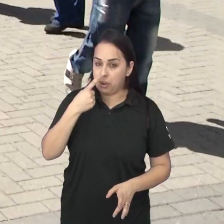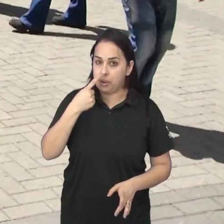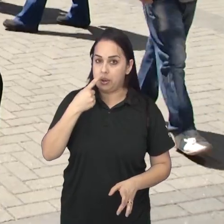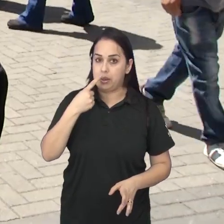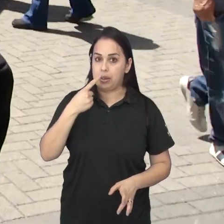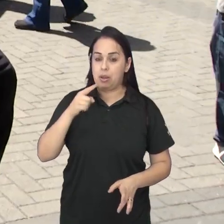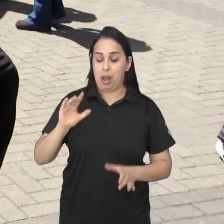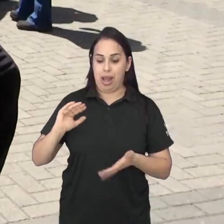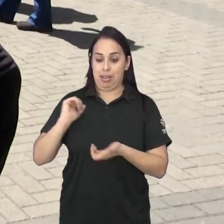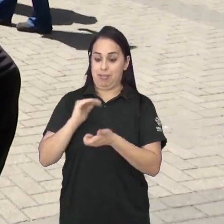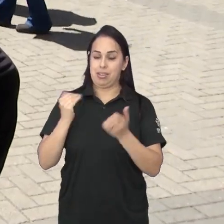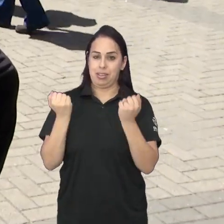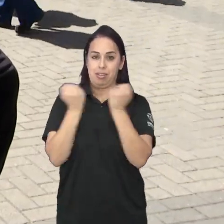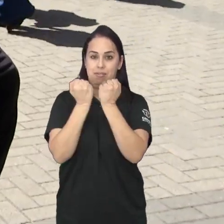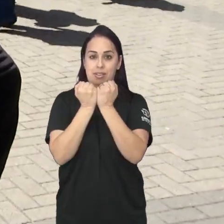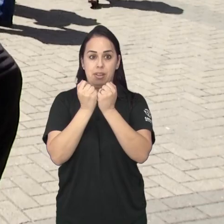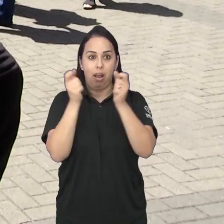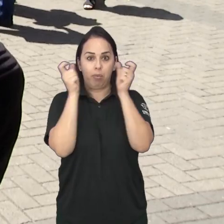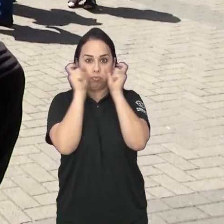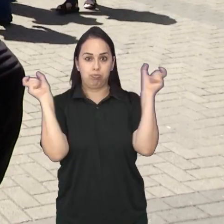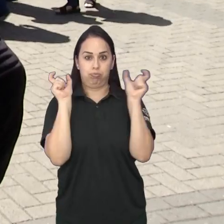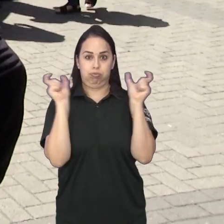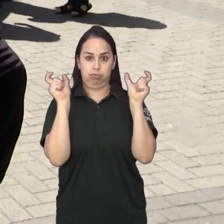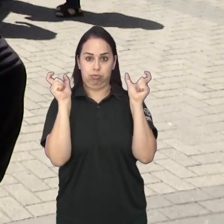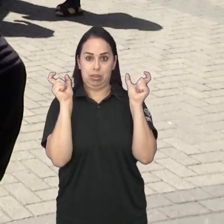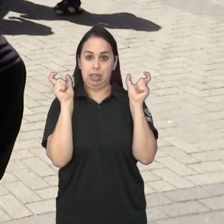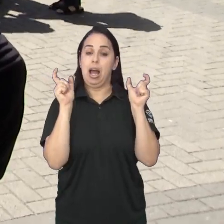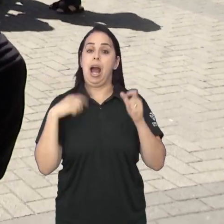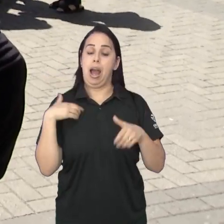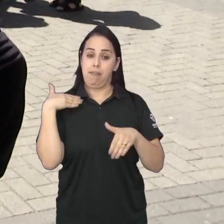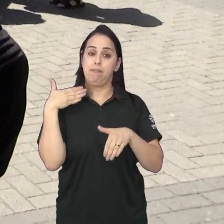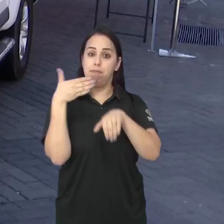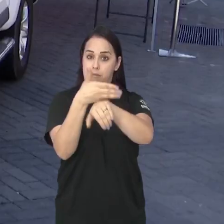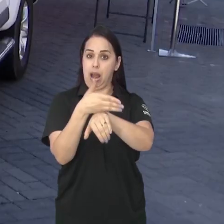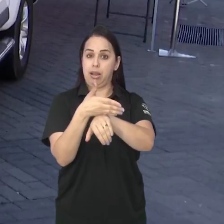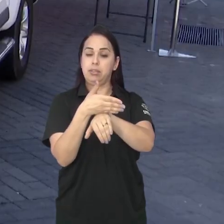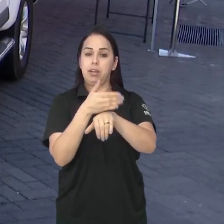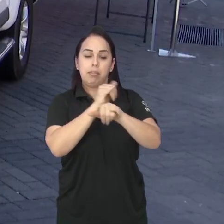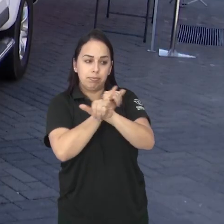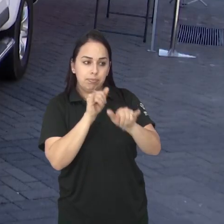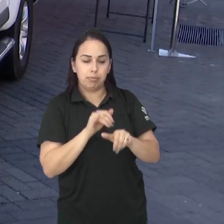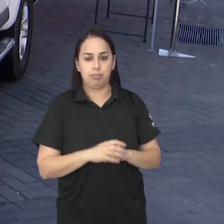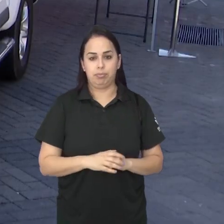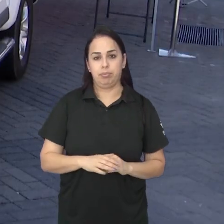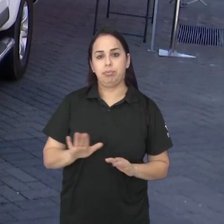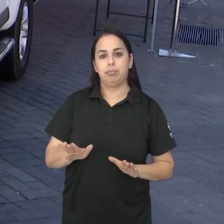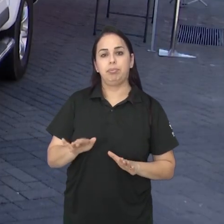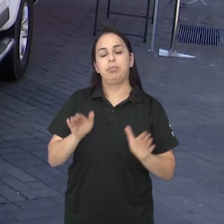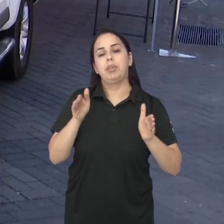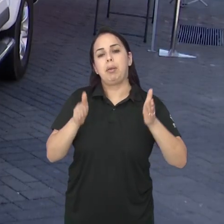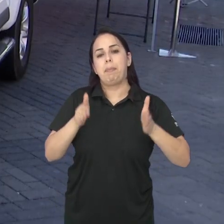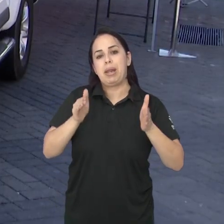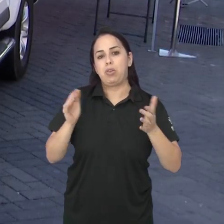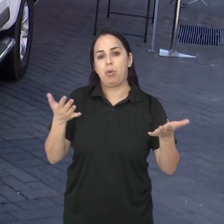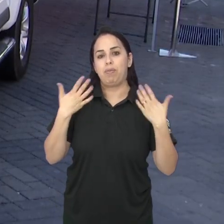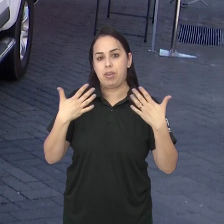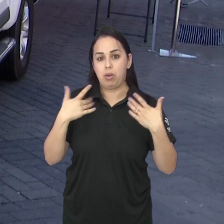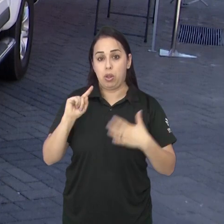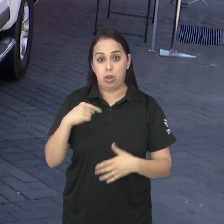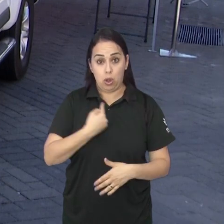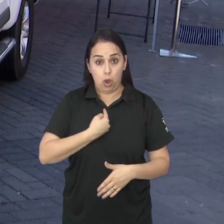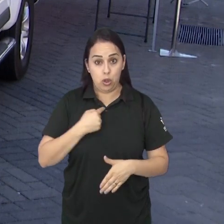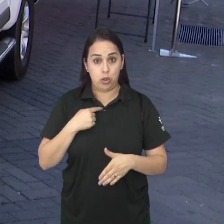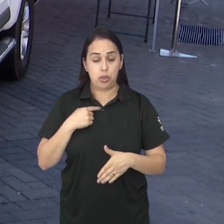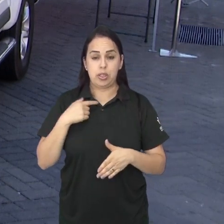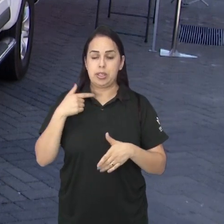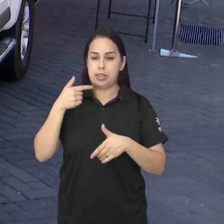é ligado o estado de alerta, e então a Defesa Civil vai a campo. No período do verão, que se para nós,